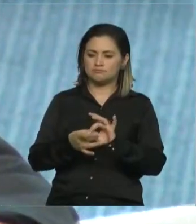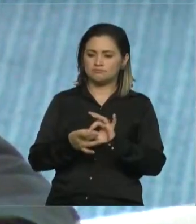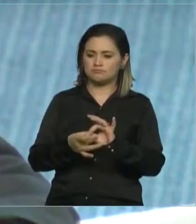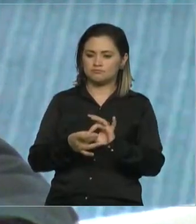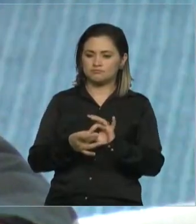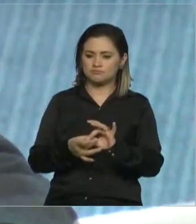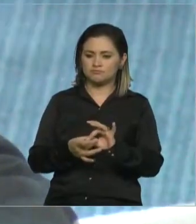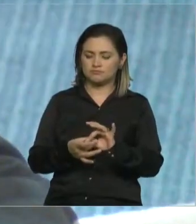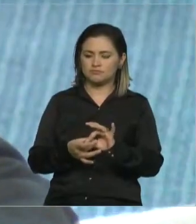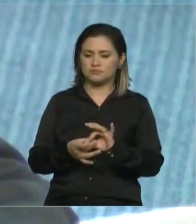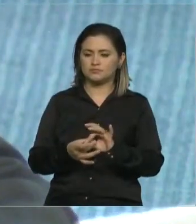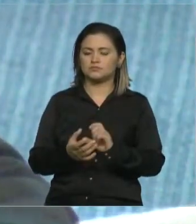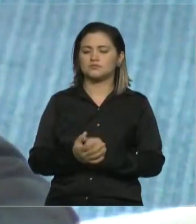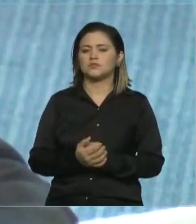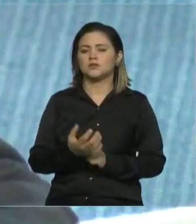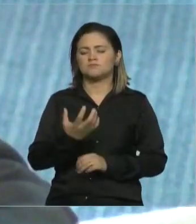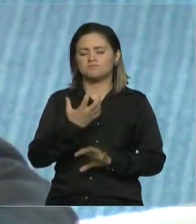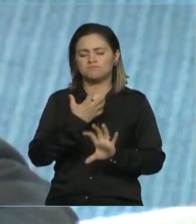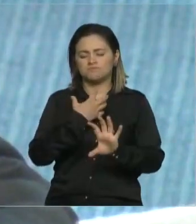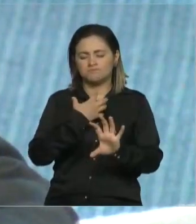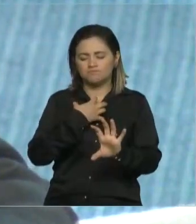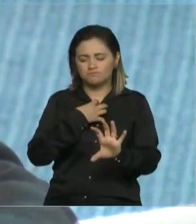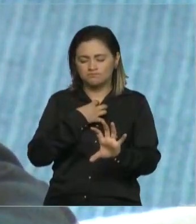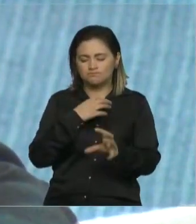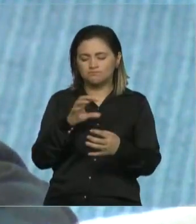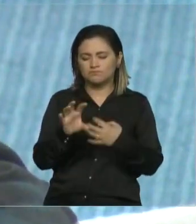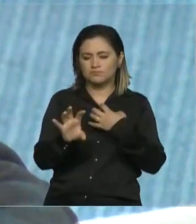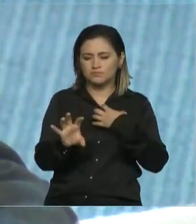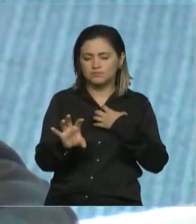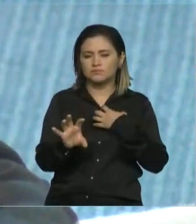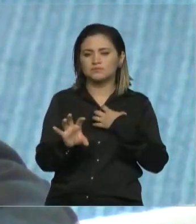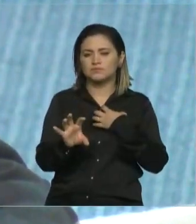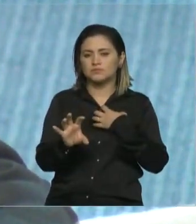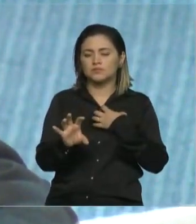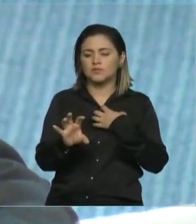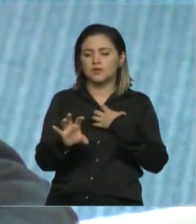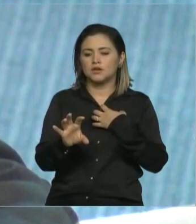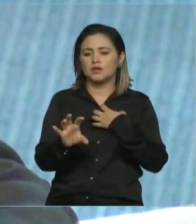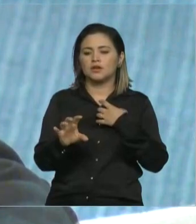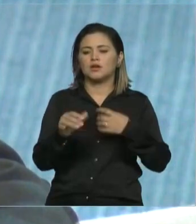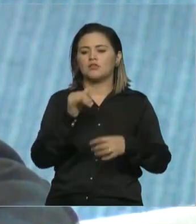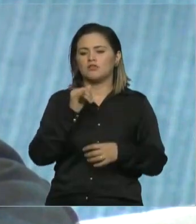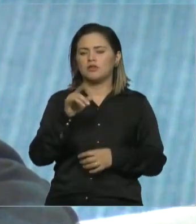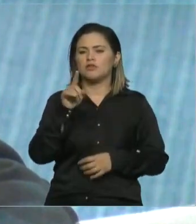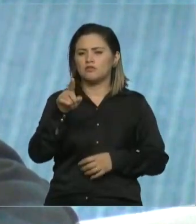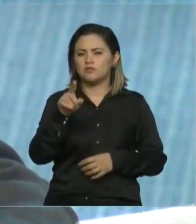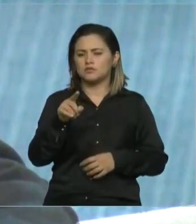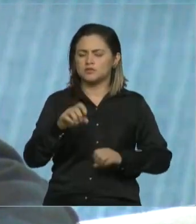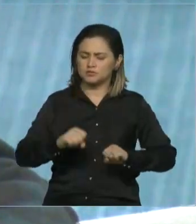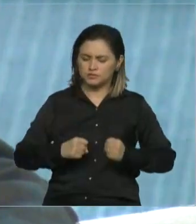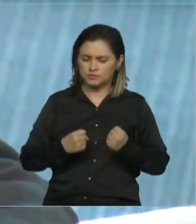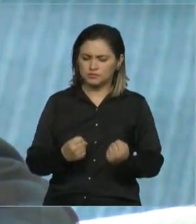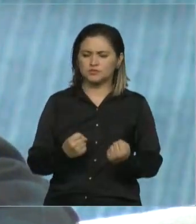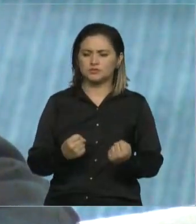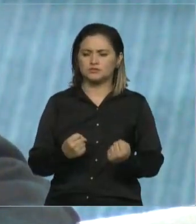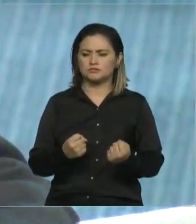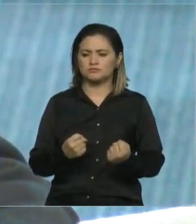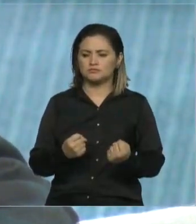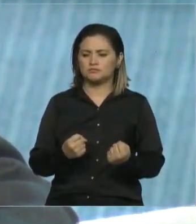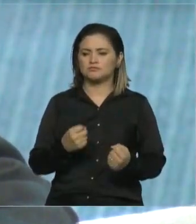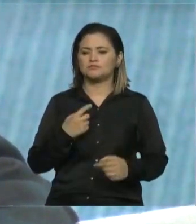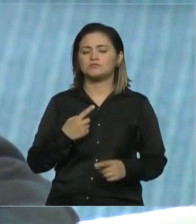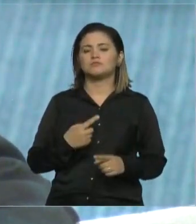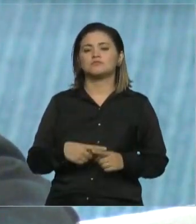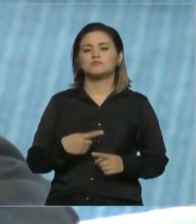gente troca nossos sentimentos, eu lhe digo que o senhor é muito forte. Muito, muito, muito forte. Porque